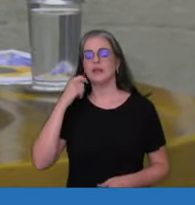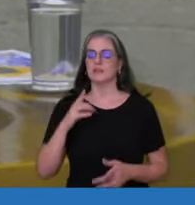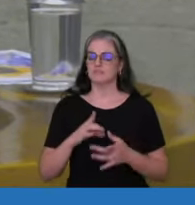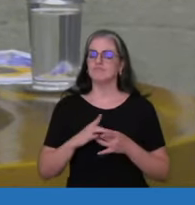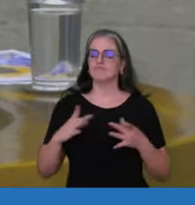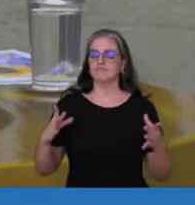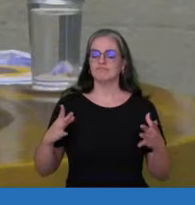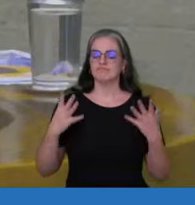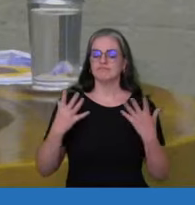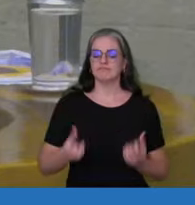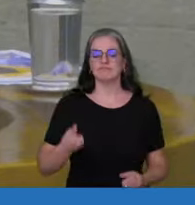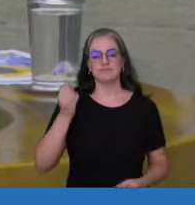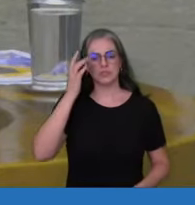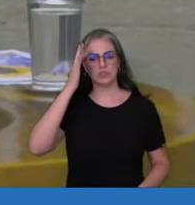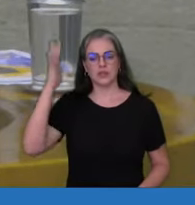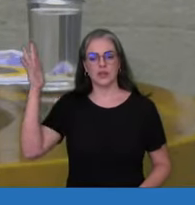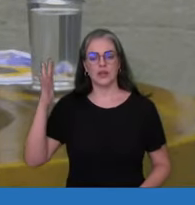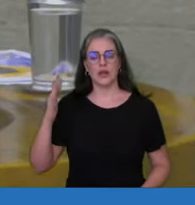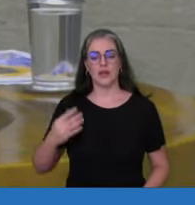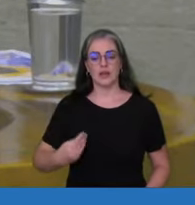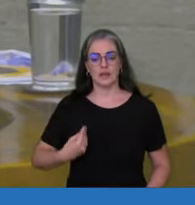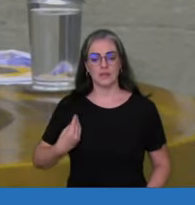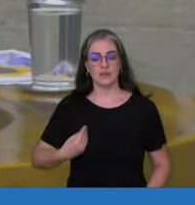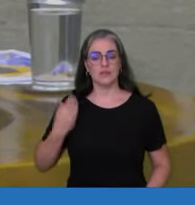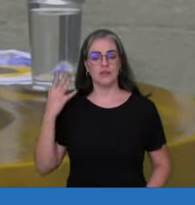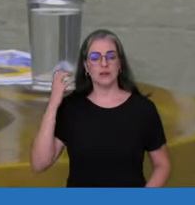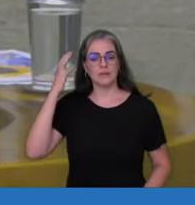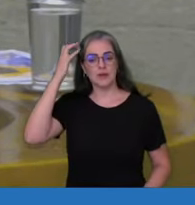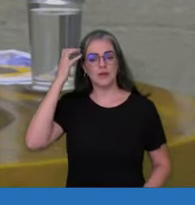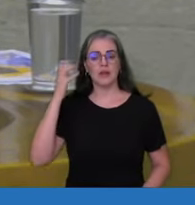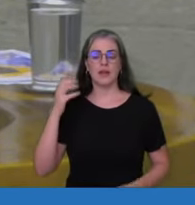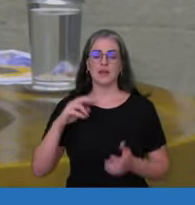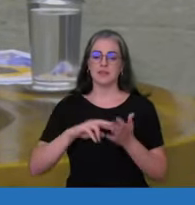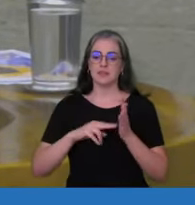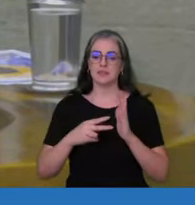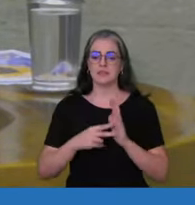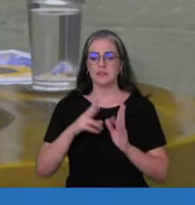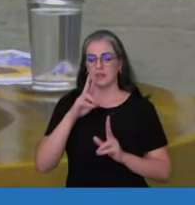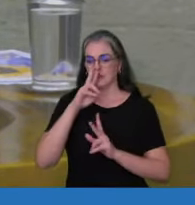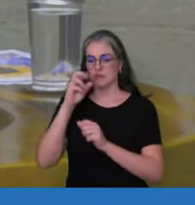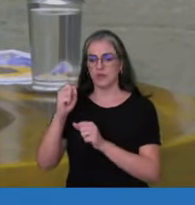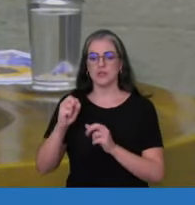sonhar. Marielle é força e esperança.